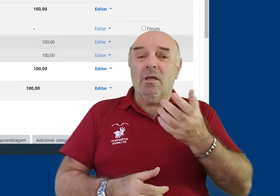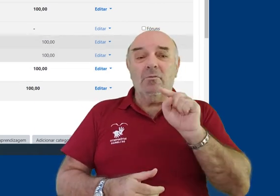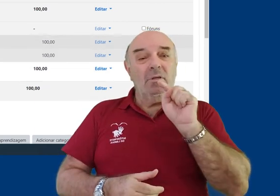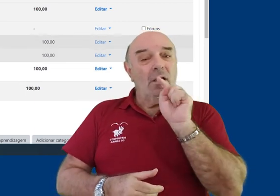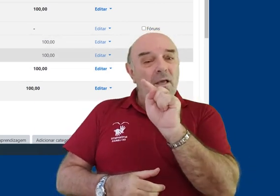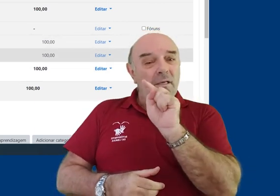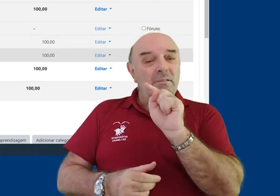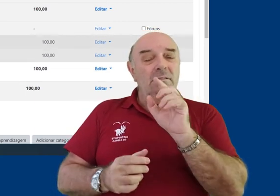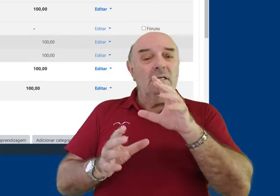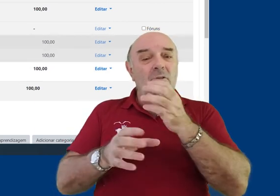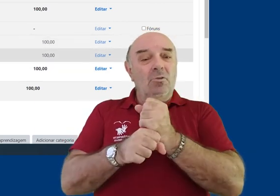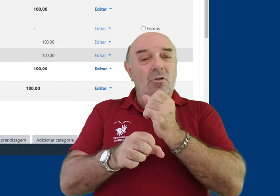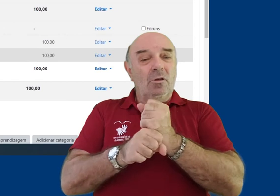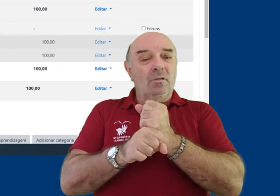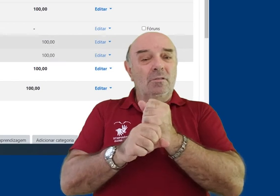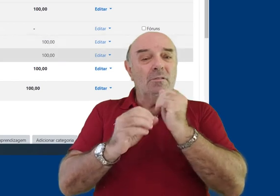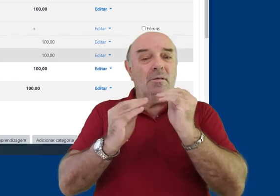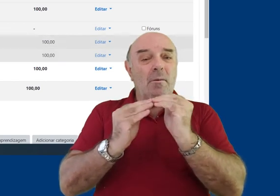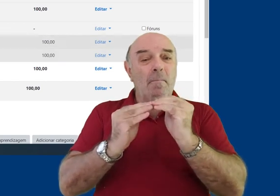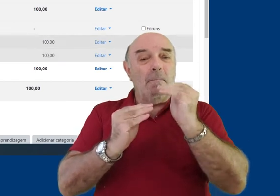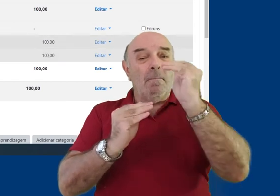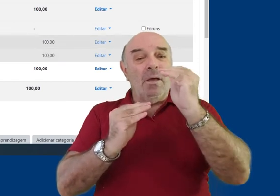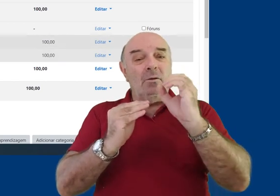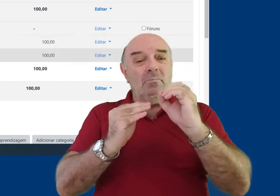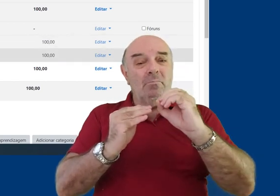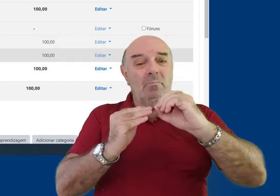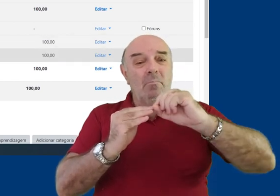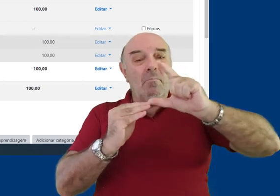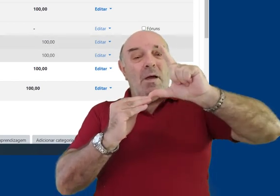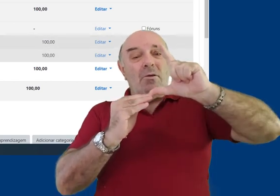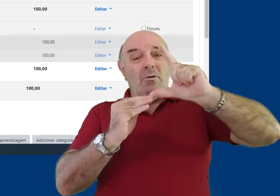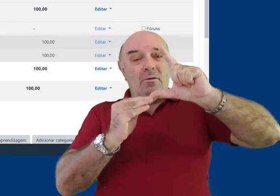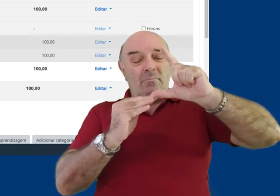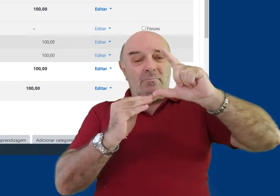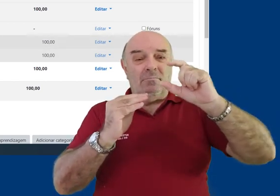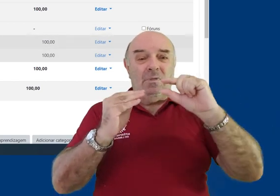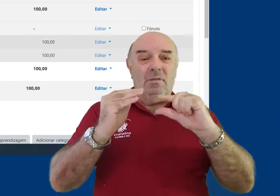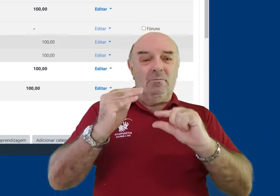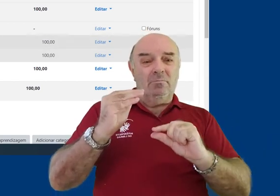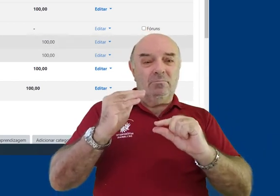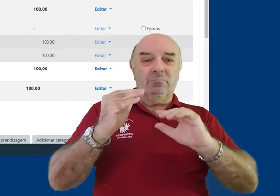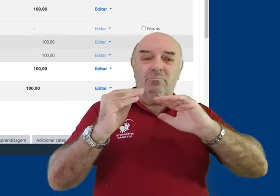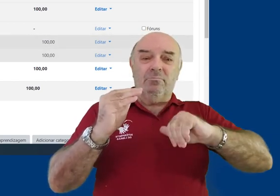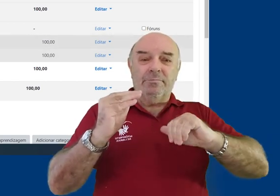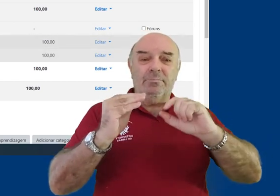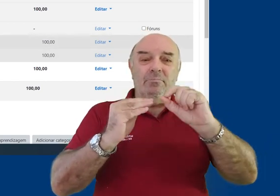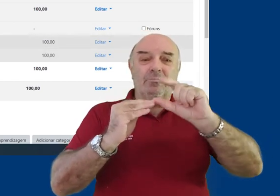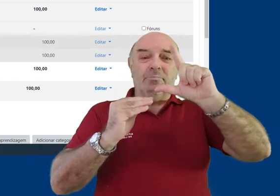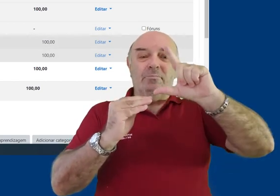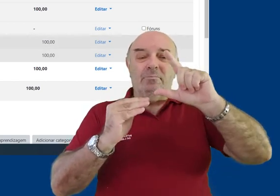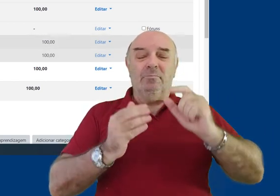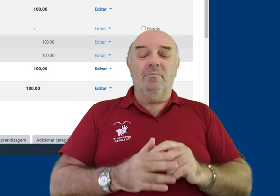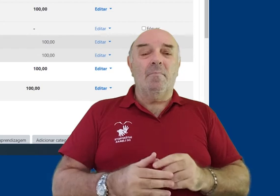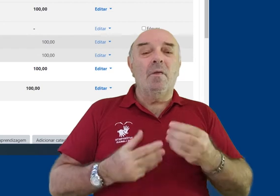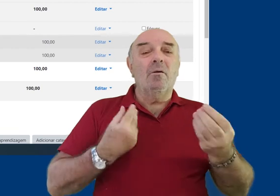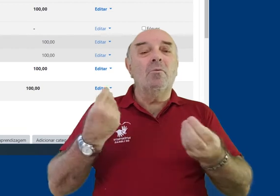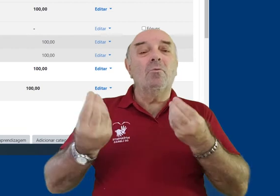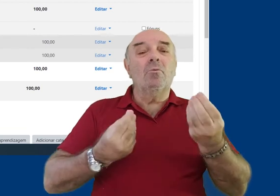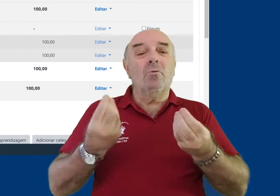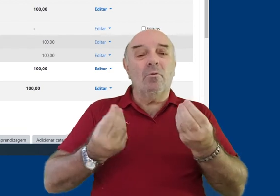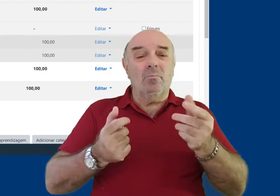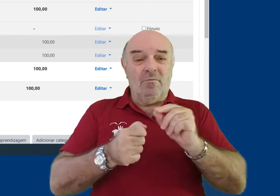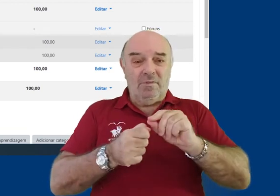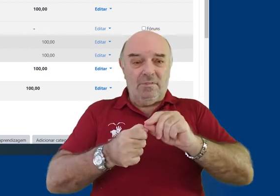nota fosse a maior entre as duas notas, os dois itens de notas que existem dentro